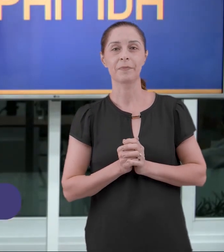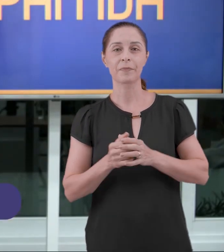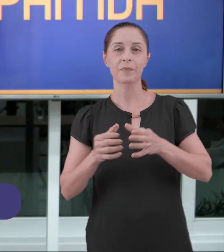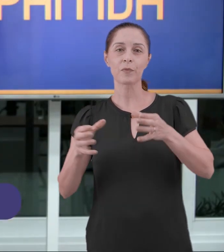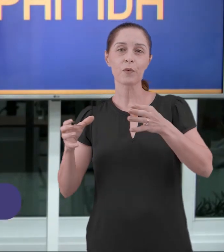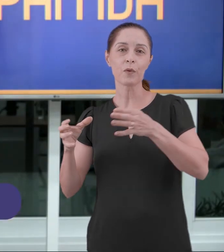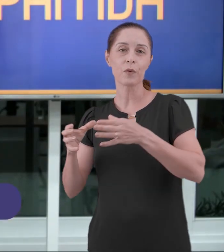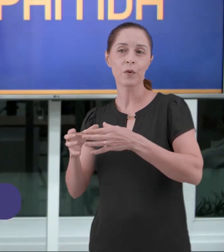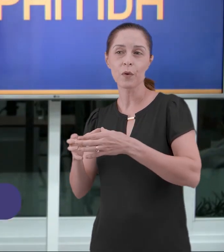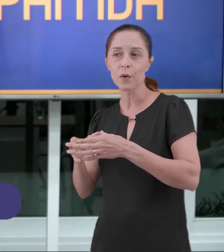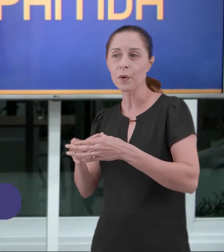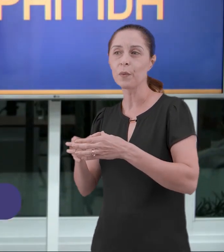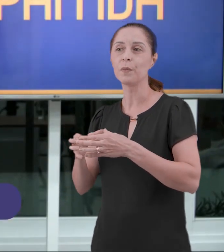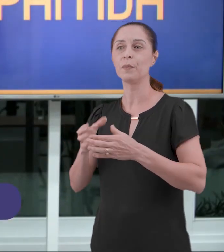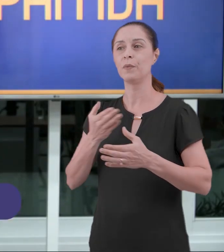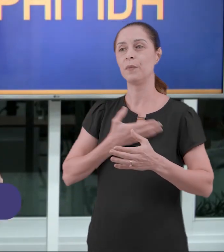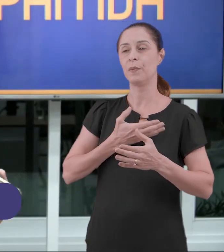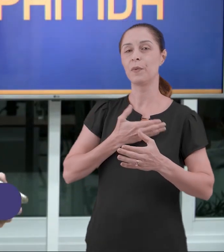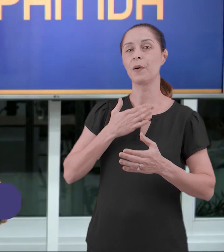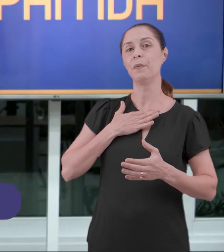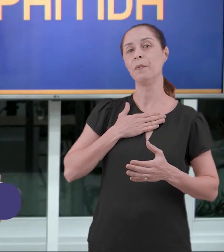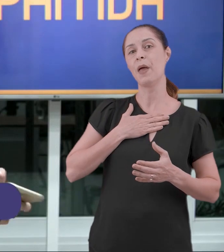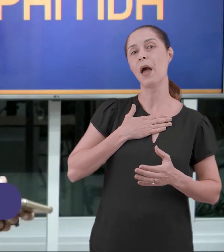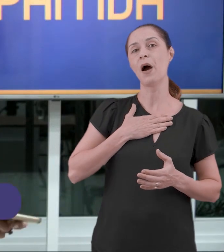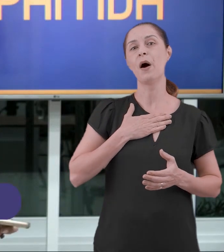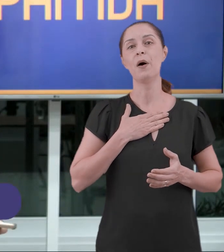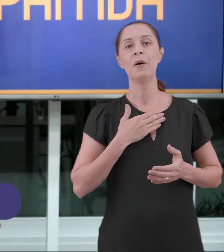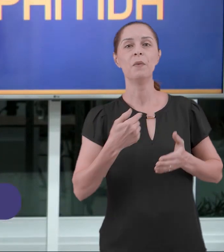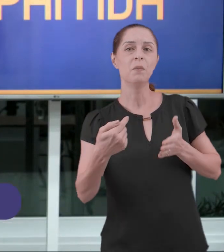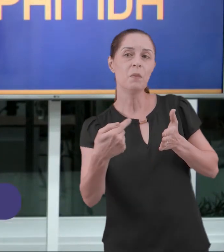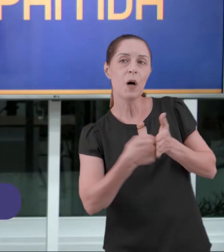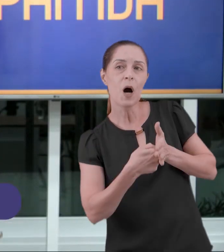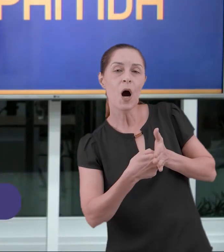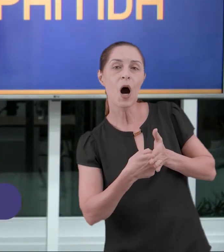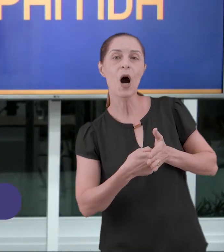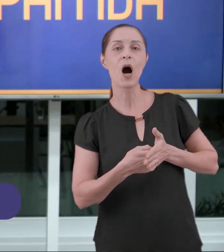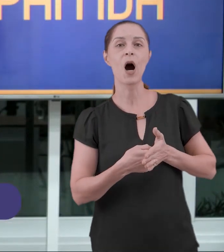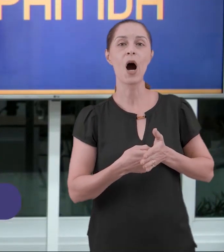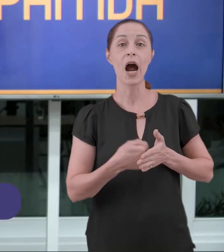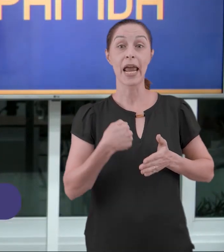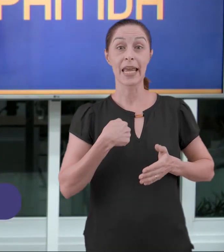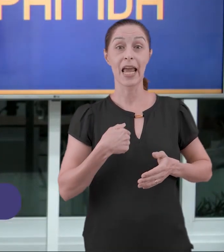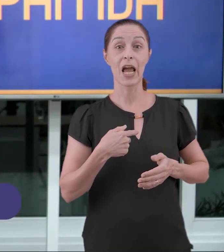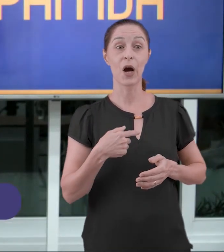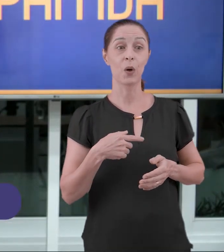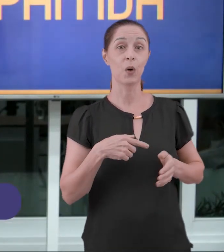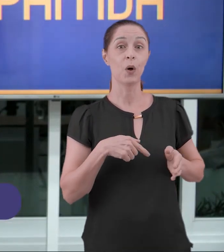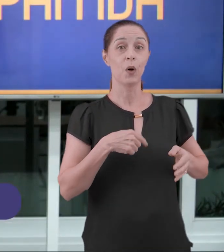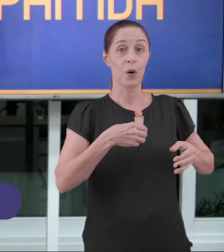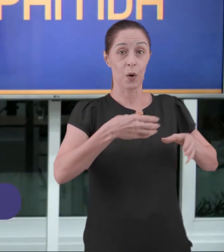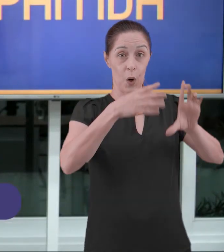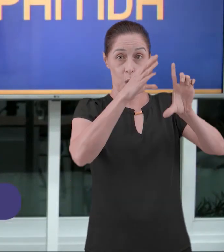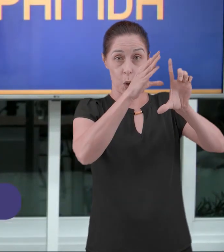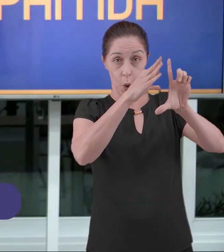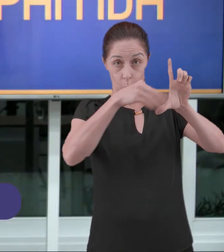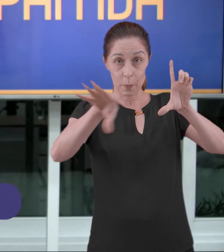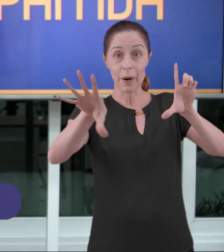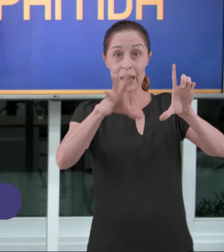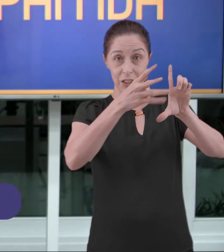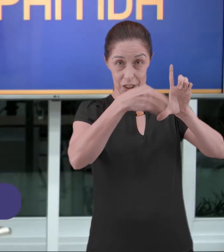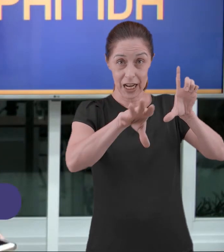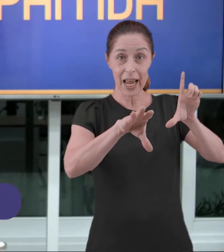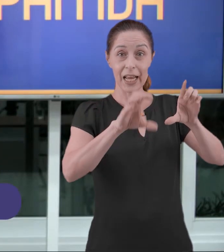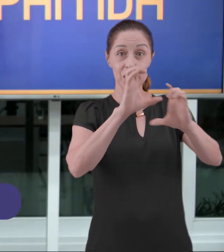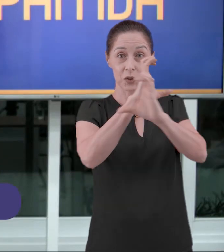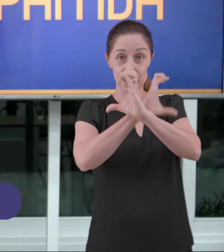grupo lá de amigos e eles nem conheciam e eu informei o Gepanda e ficaram muito felizes, agradecidos, porque é um material muito rico e que você